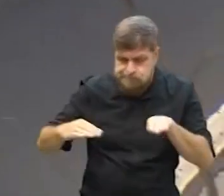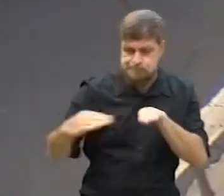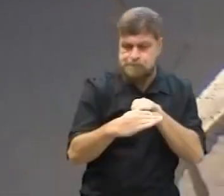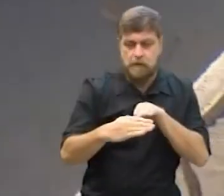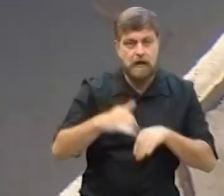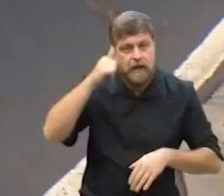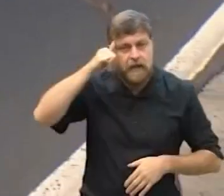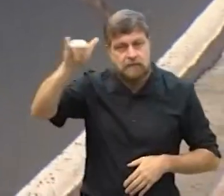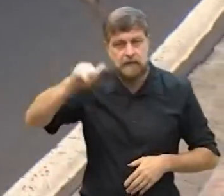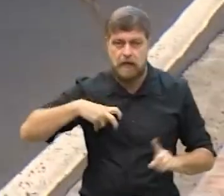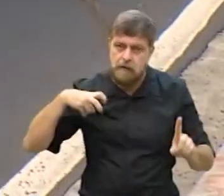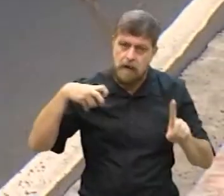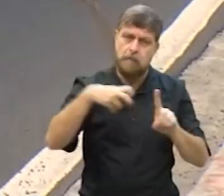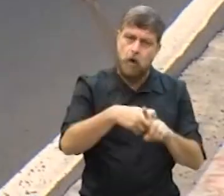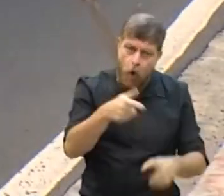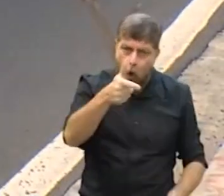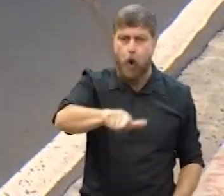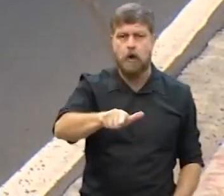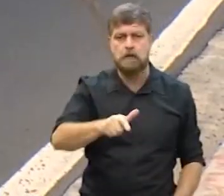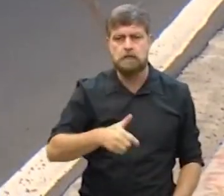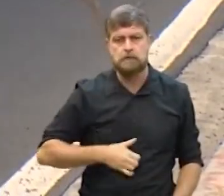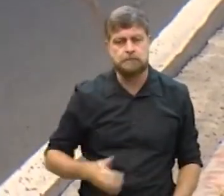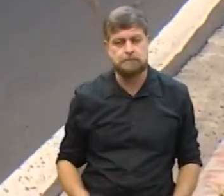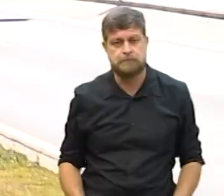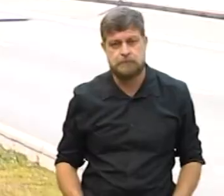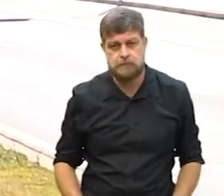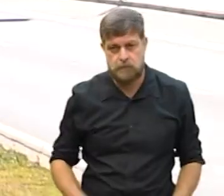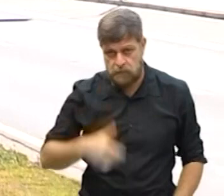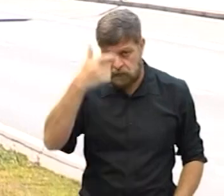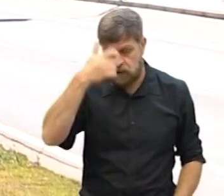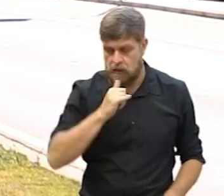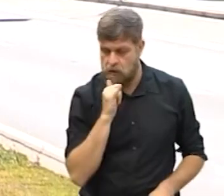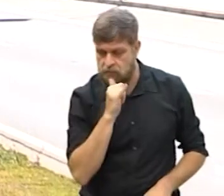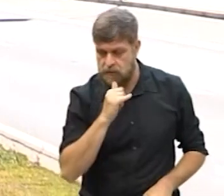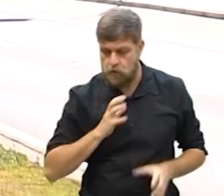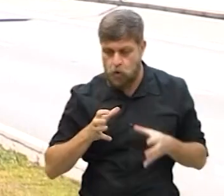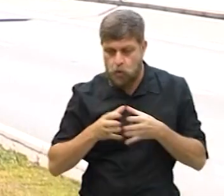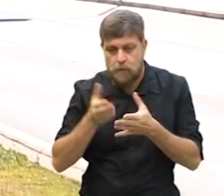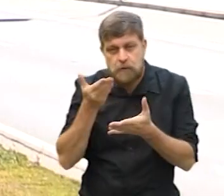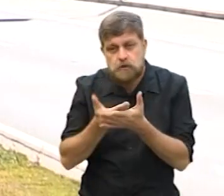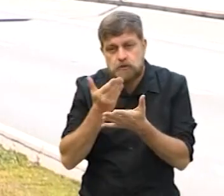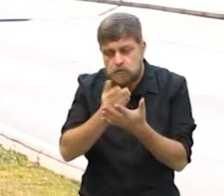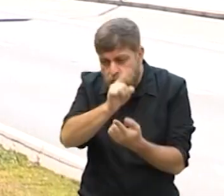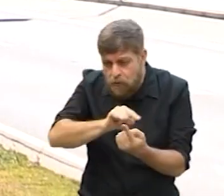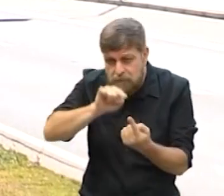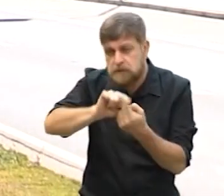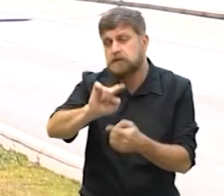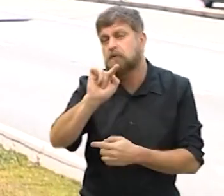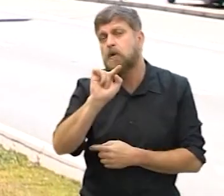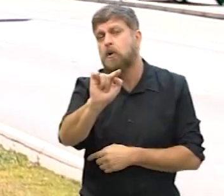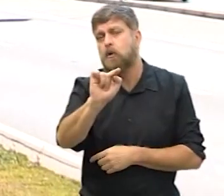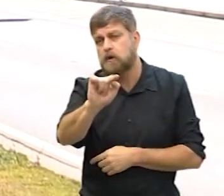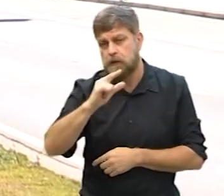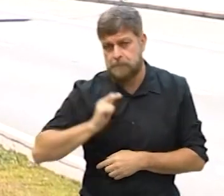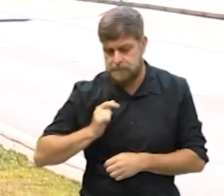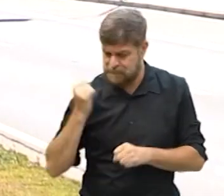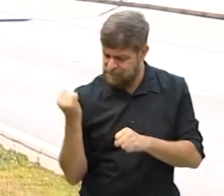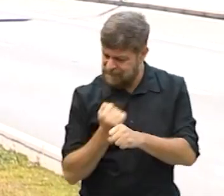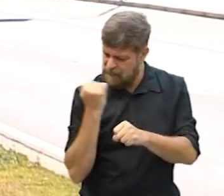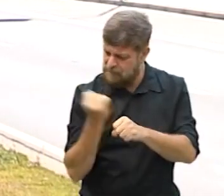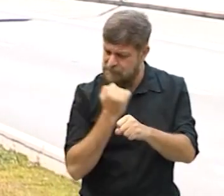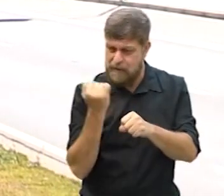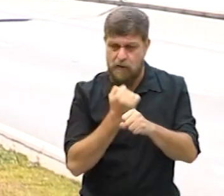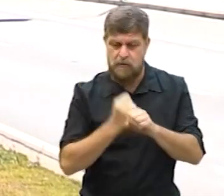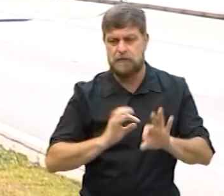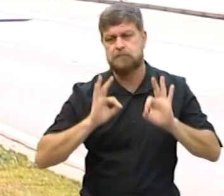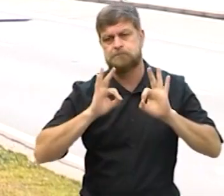para evitar conversão proibida e novos acidentes no local. Eu falo que a comissão de estudo, ela foi montada justamente para isso.